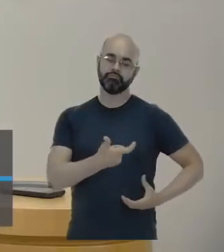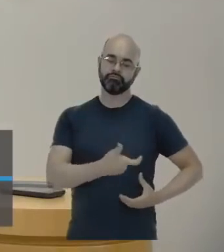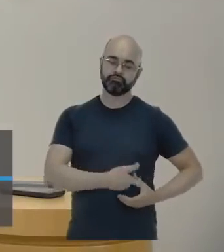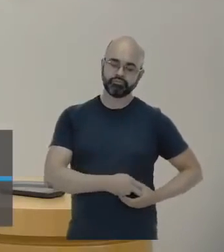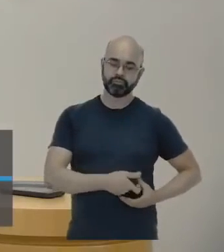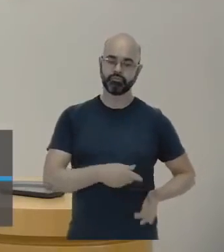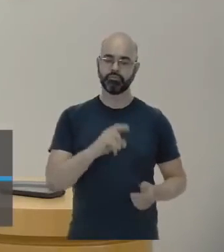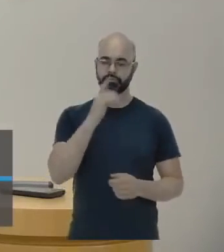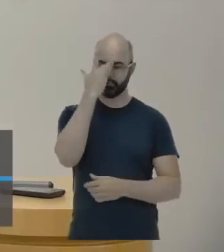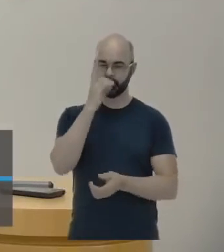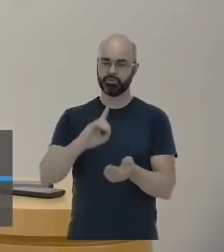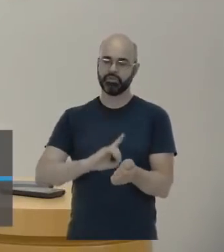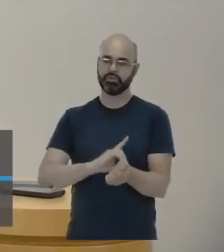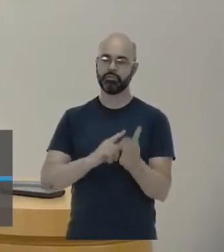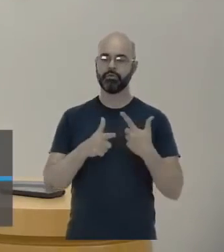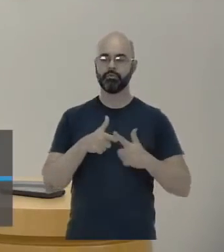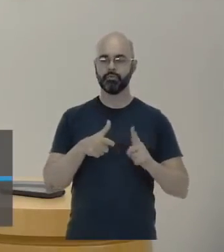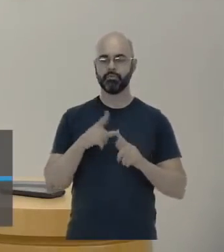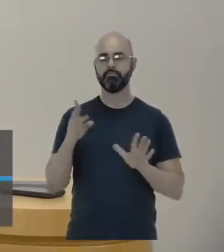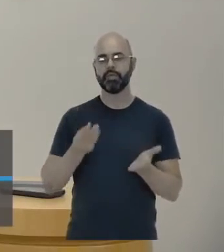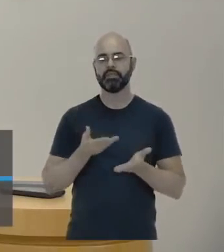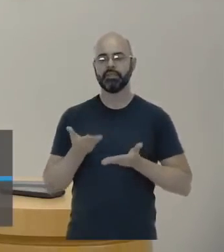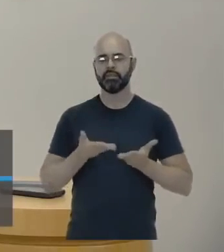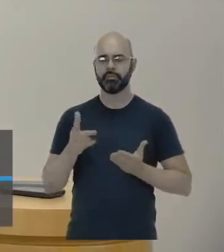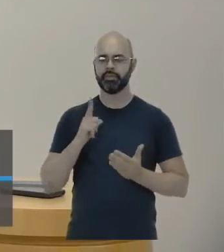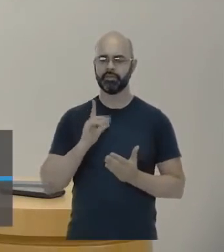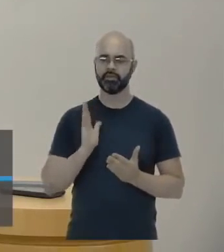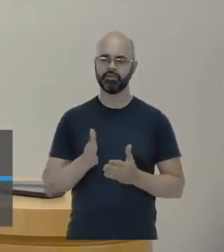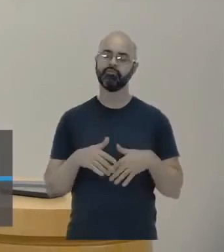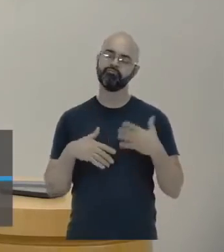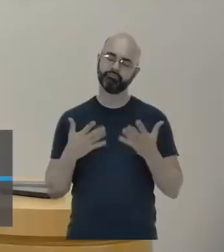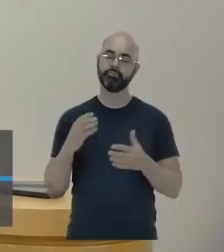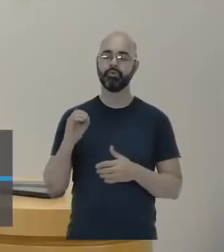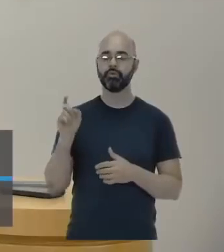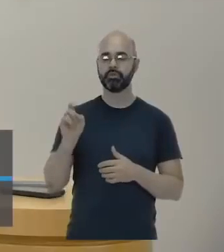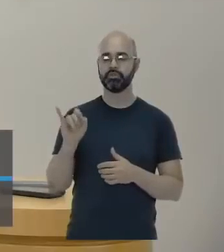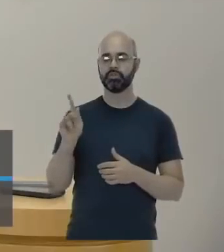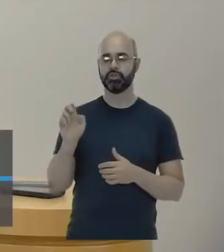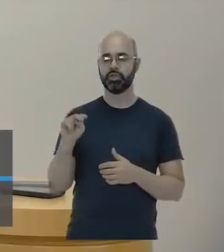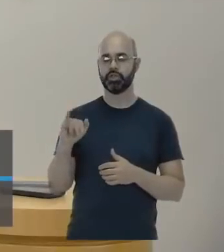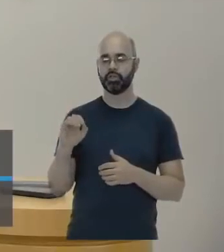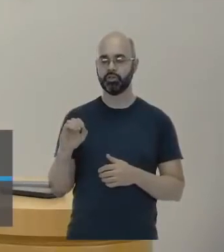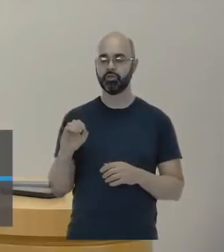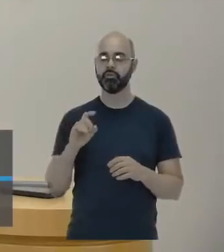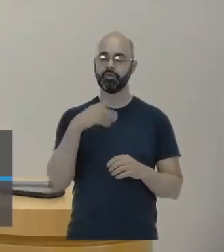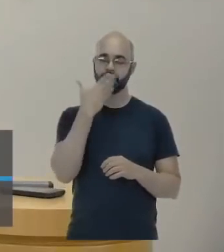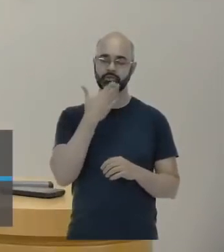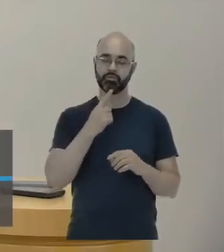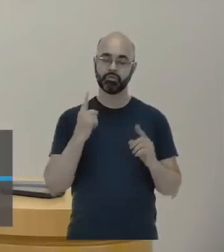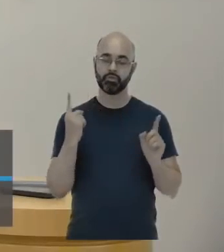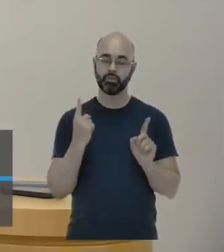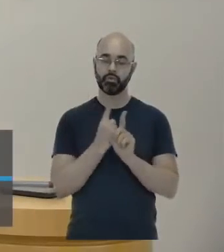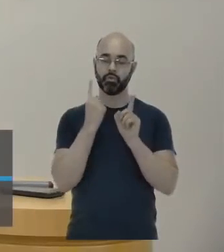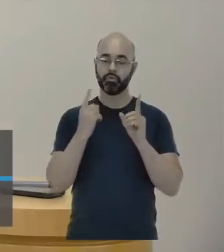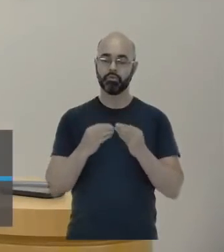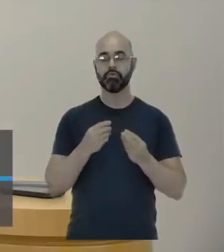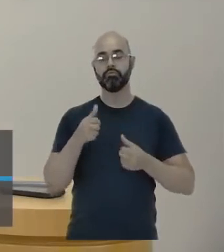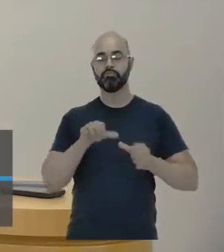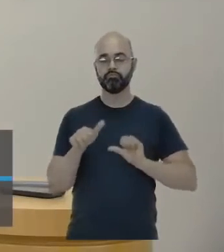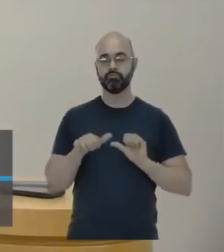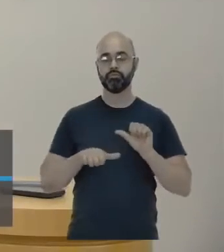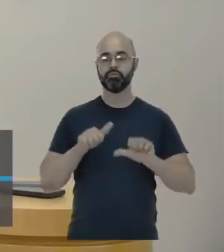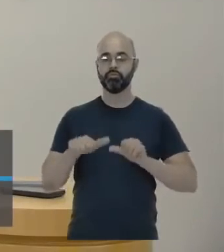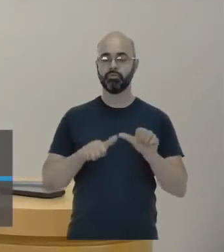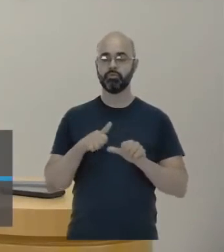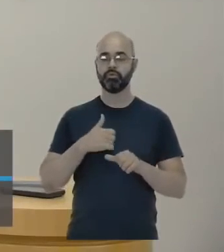de diabetes, mas já tem o tratamento e tal. Bom, e aí o oxigênio encontra o açúcar, sofre uma reação química e tudo isso transforma